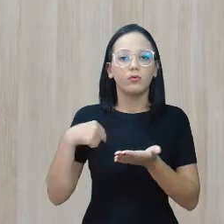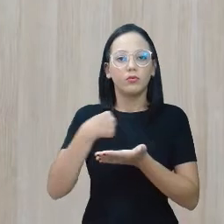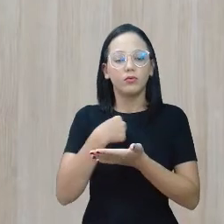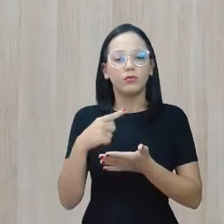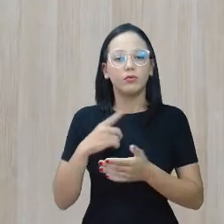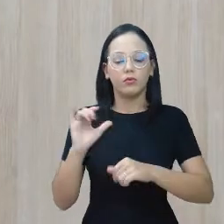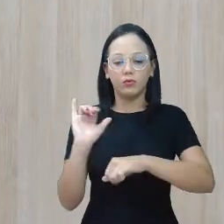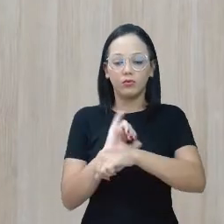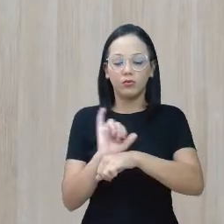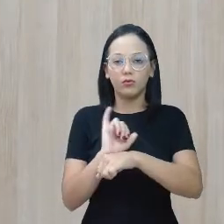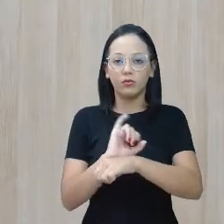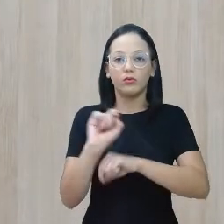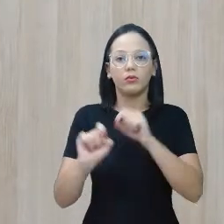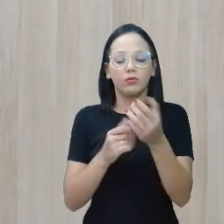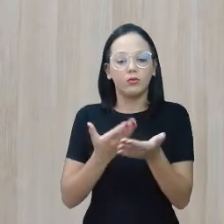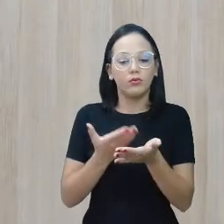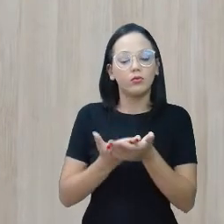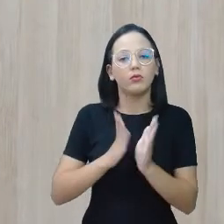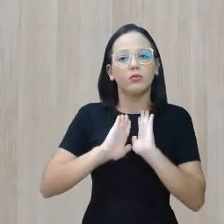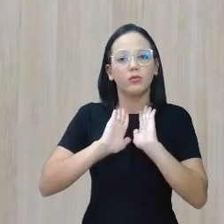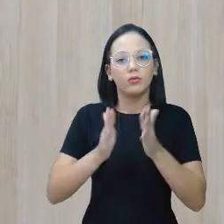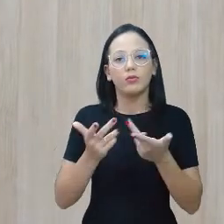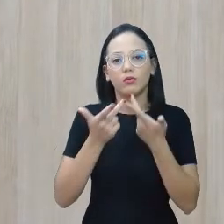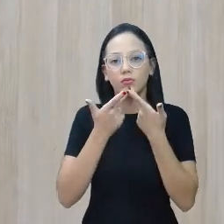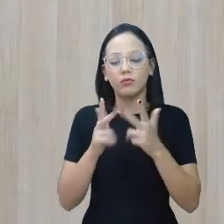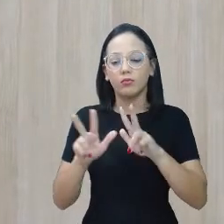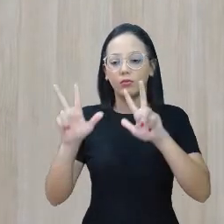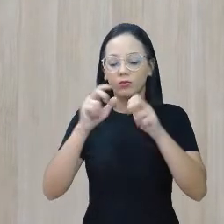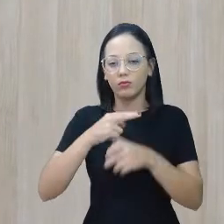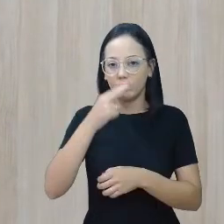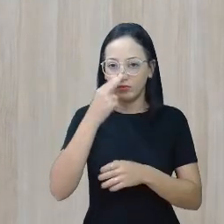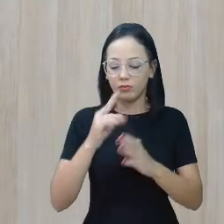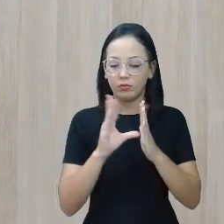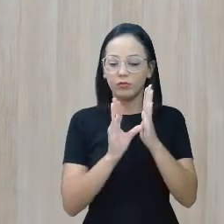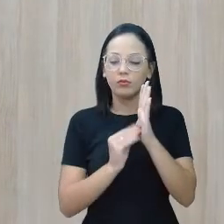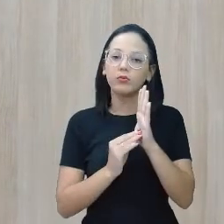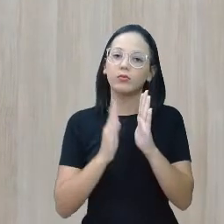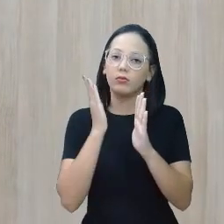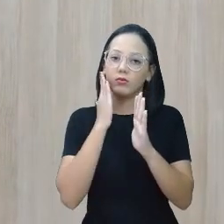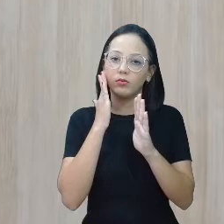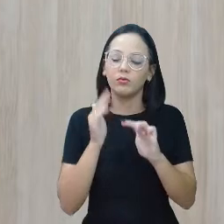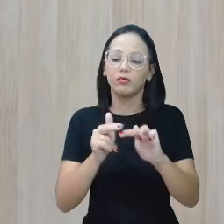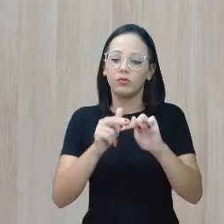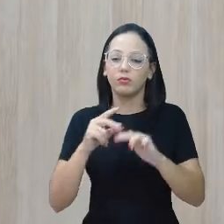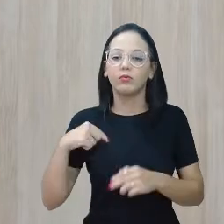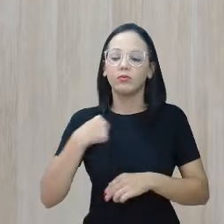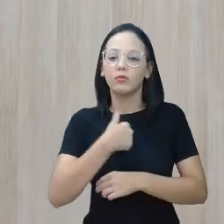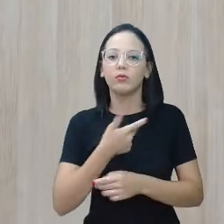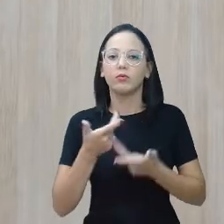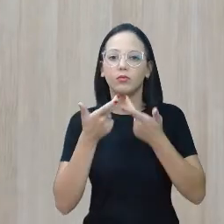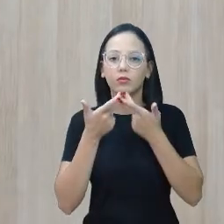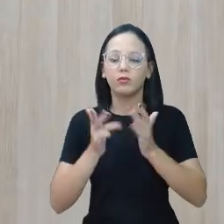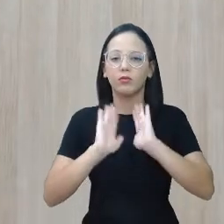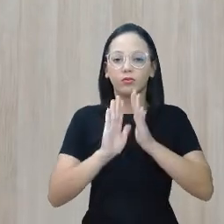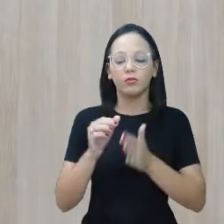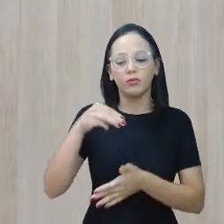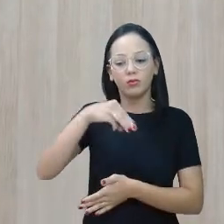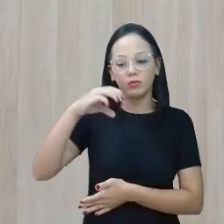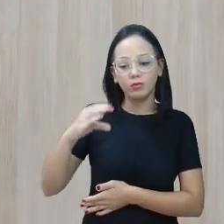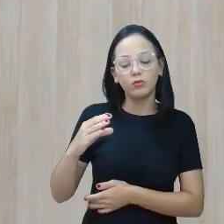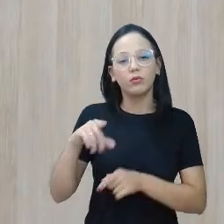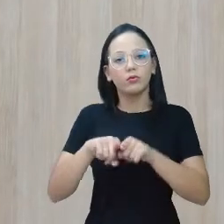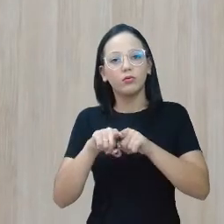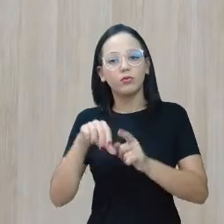lá no YouTube aulas que já falam sobre esse mesmo conteúdo, né? Então, a gente já tratou aqui sobre MMC e